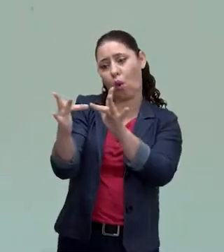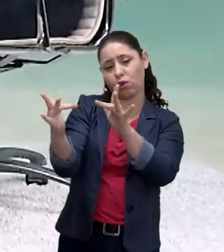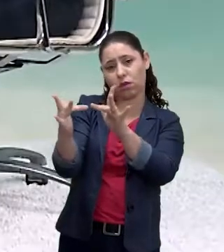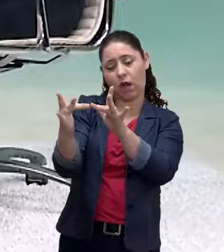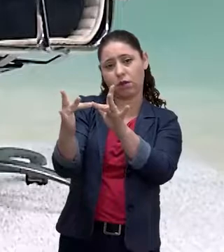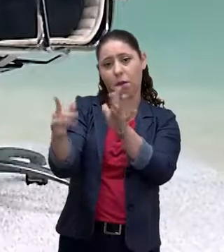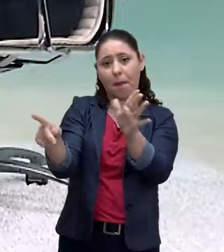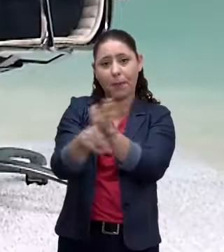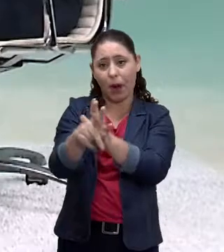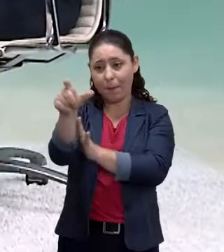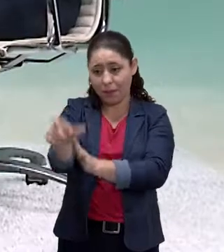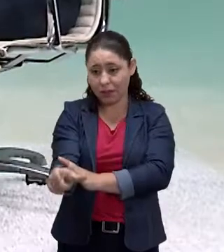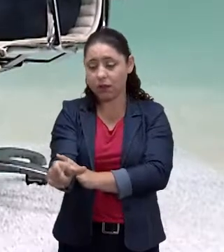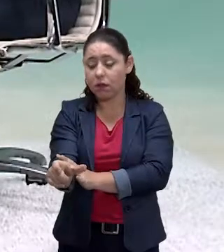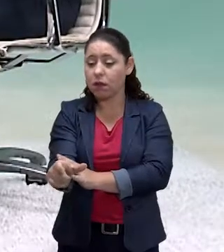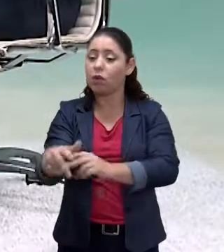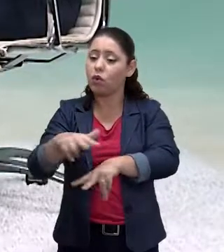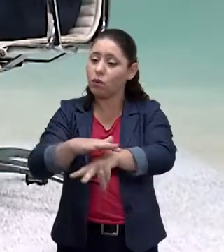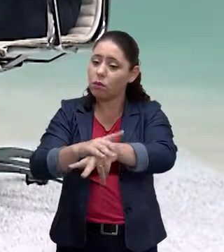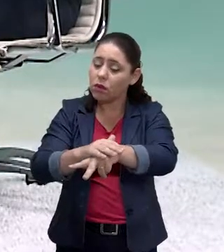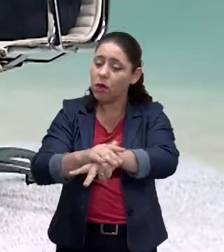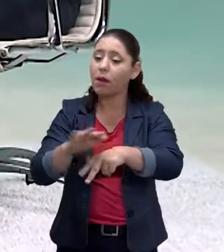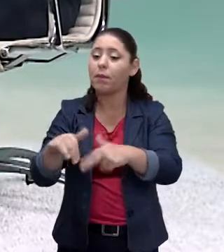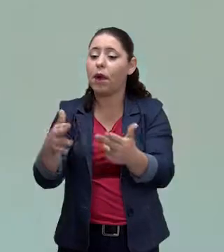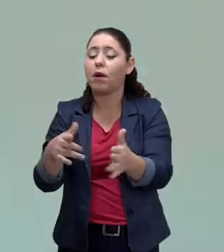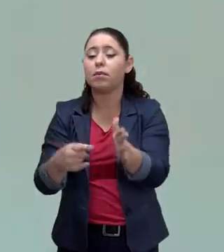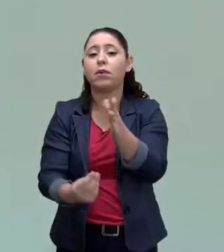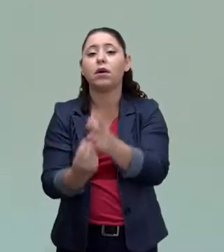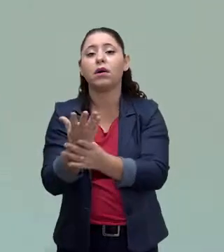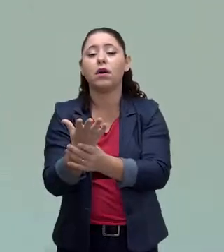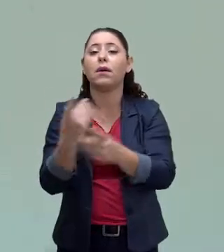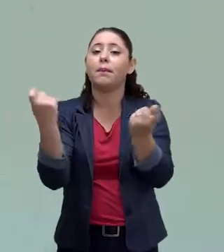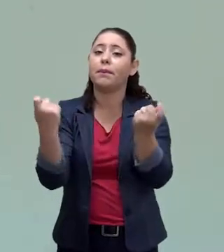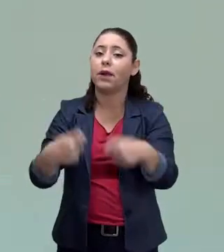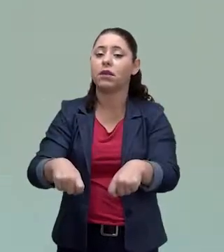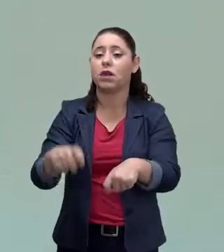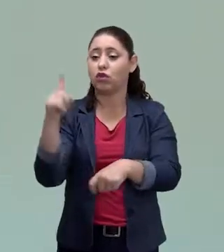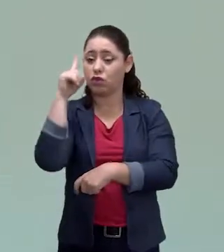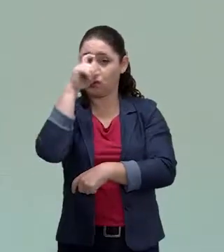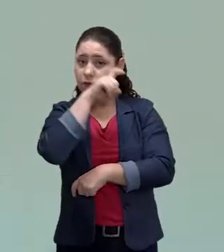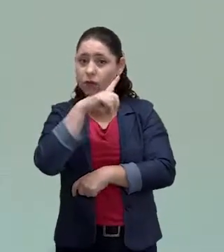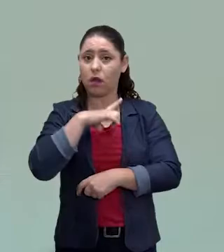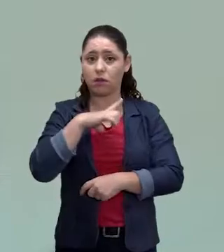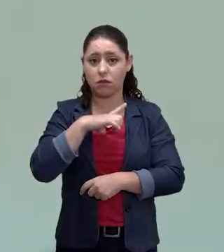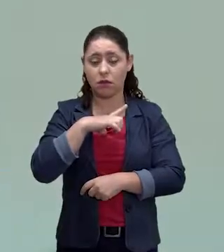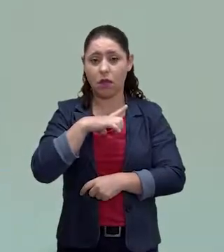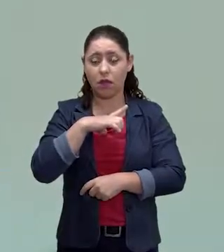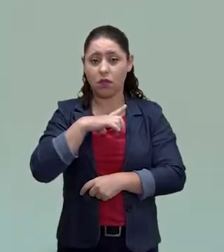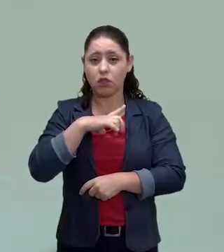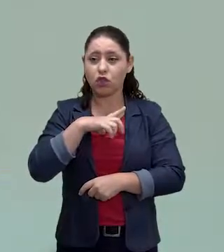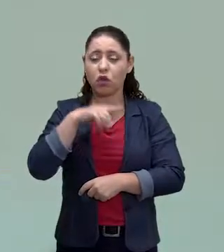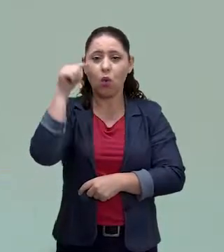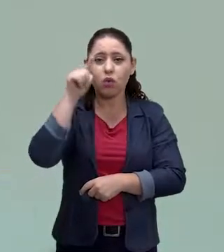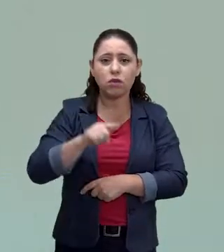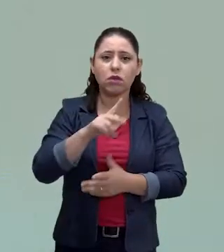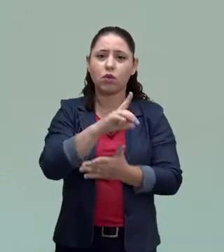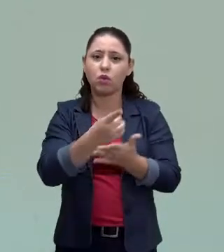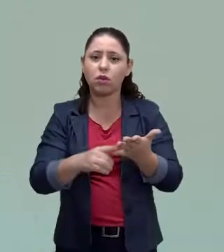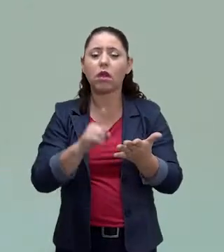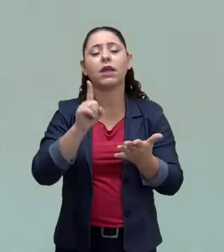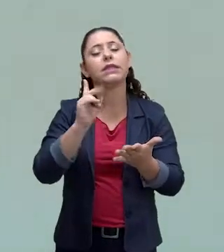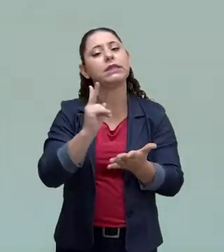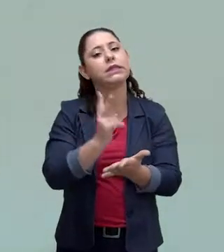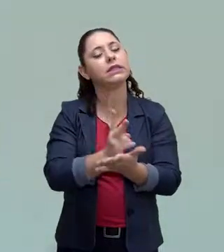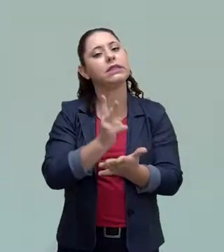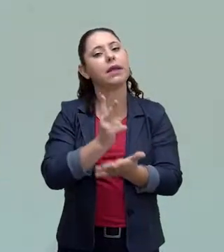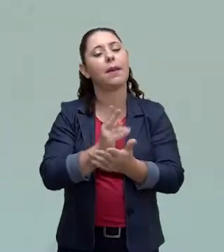pessoal com o paciente, explicando para ele a natureza da demanda, as dificuldades de obtenção de documentos, é